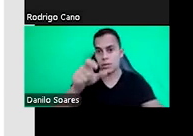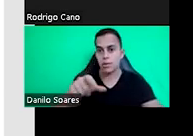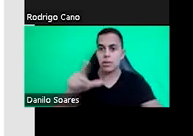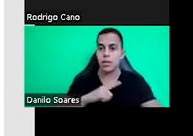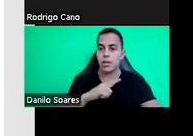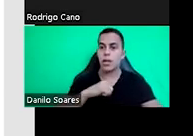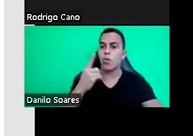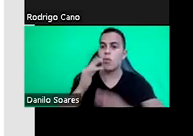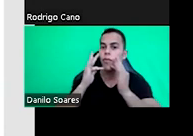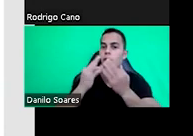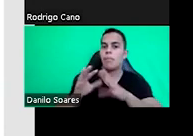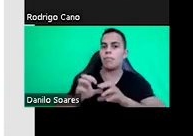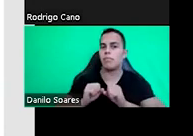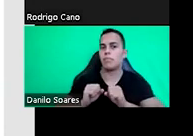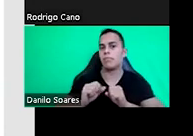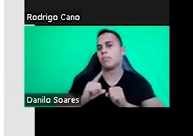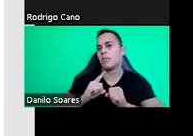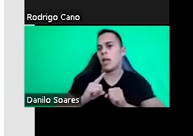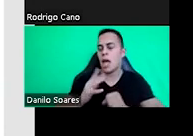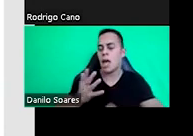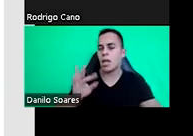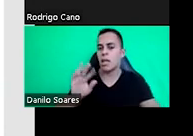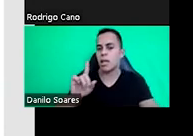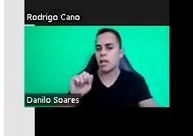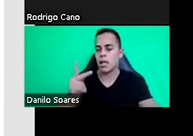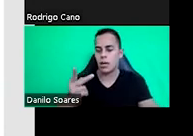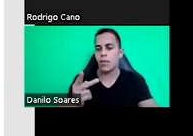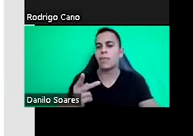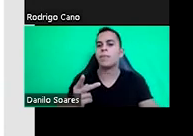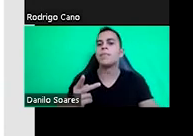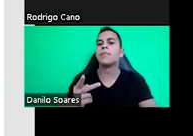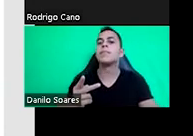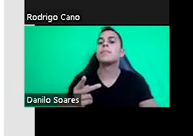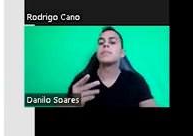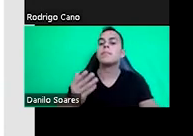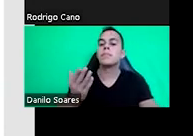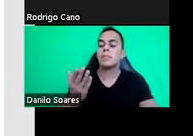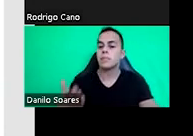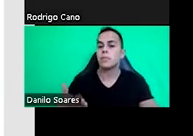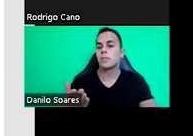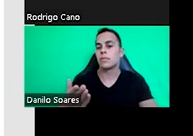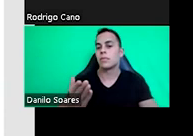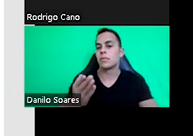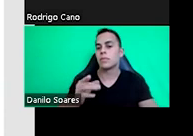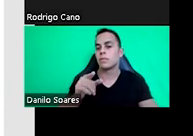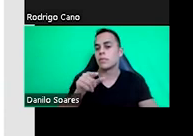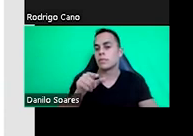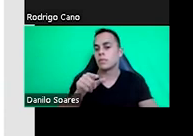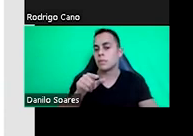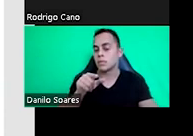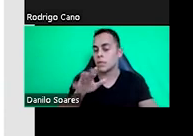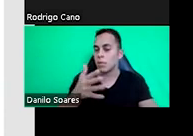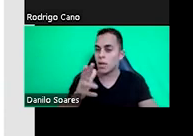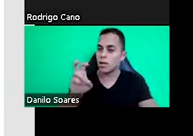de primeiro grau afetado. Então, aqui, ó, a prevalência em torno de 5%